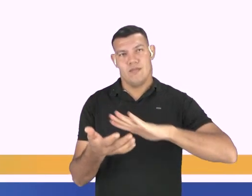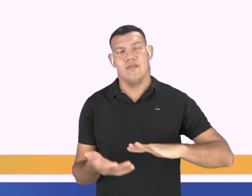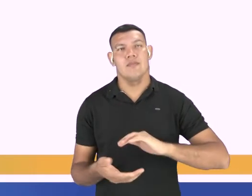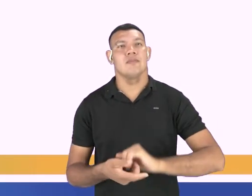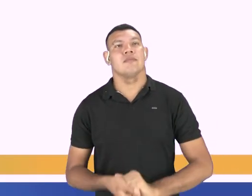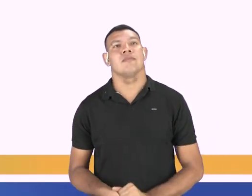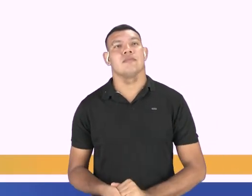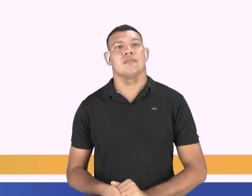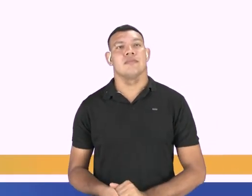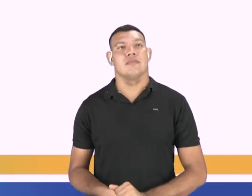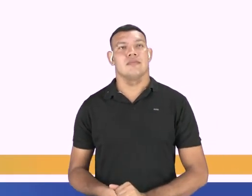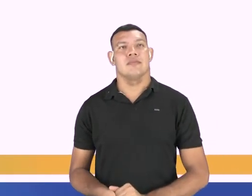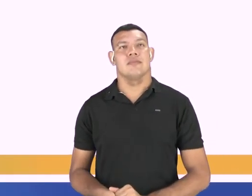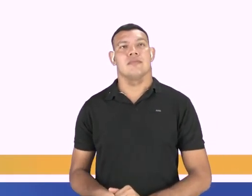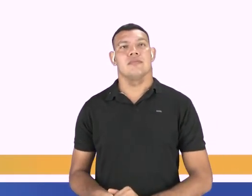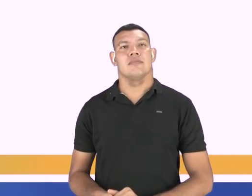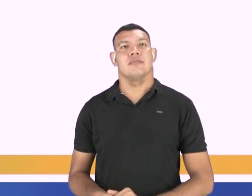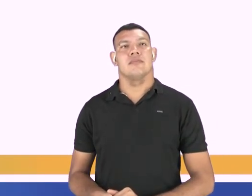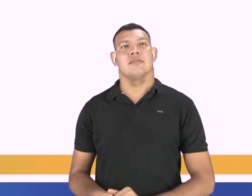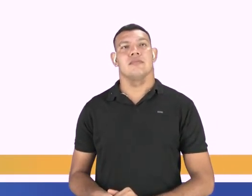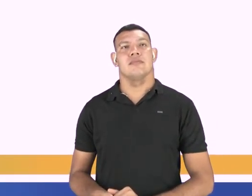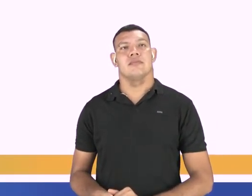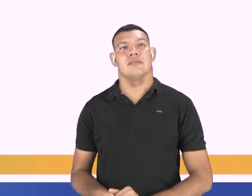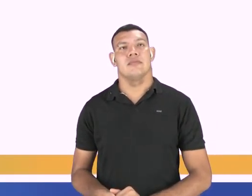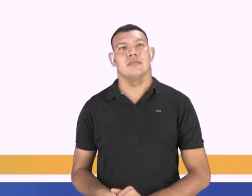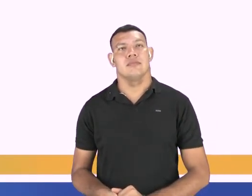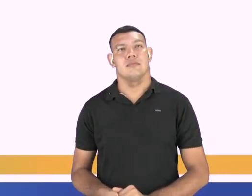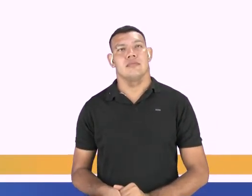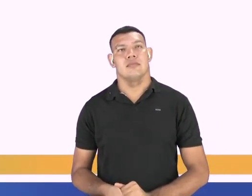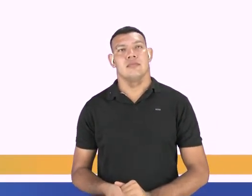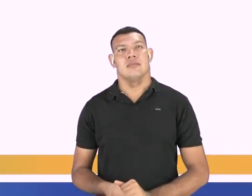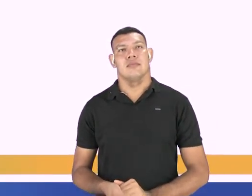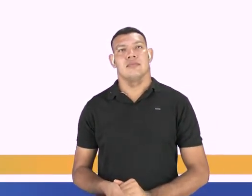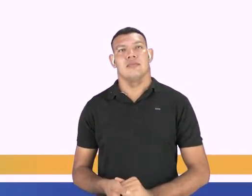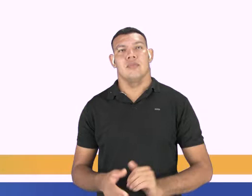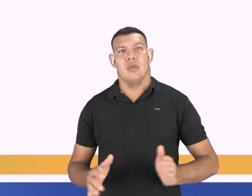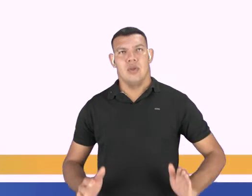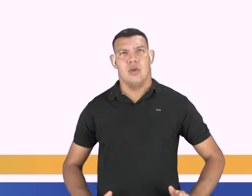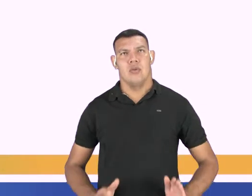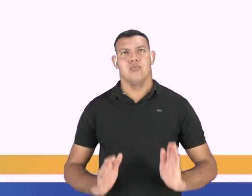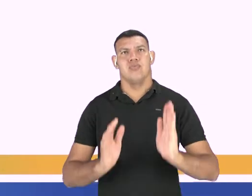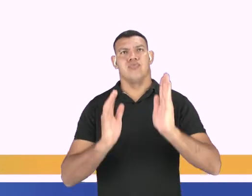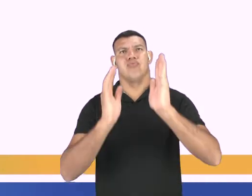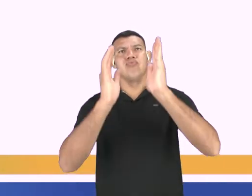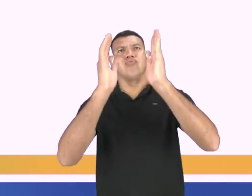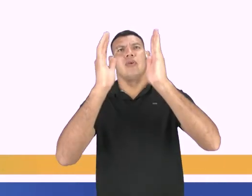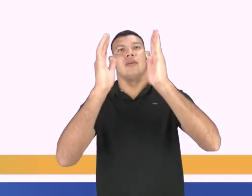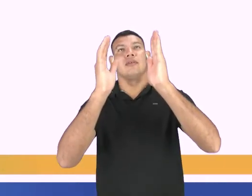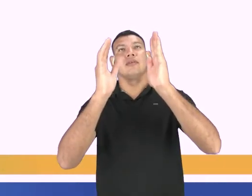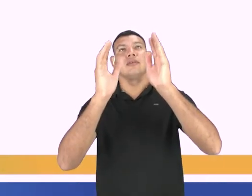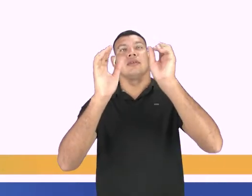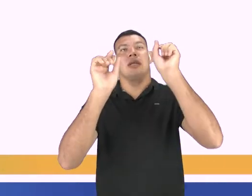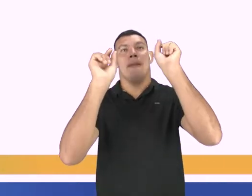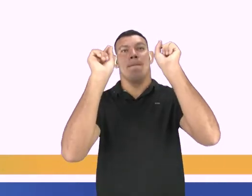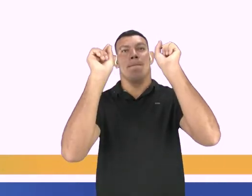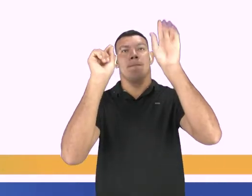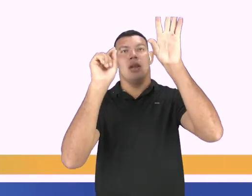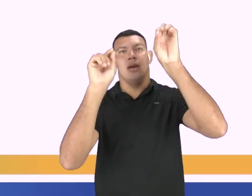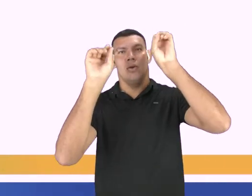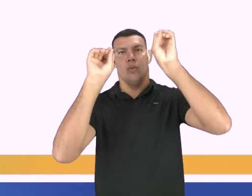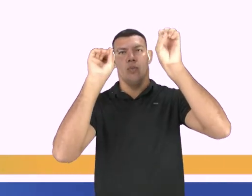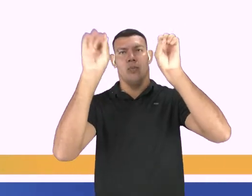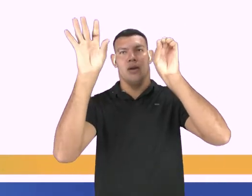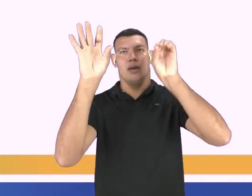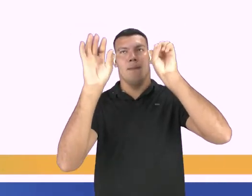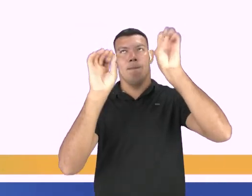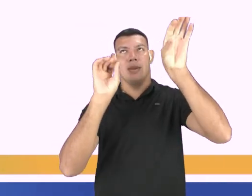exercício. Exercício de número 2. No alto da torre de uma emissora de televisão, 2 luzes piscam com